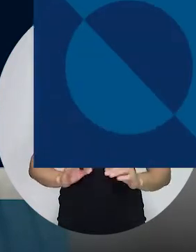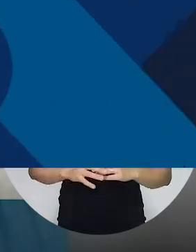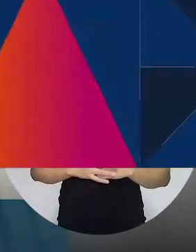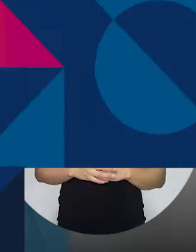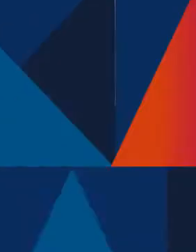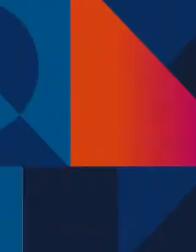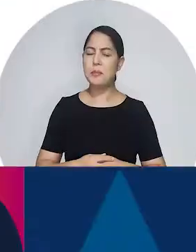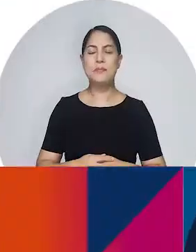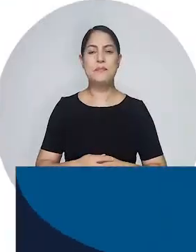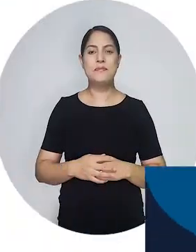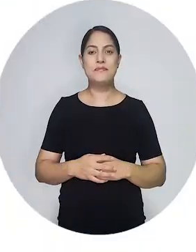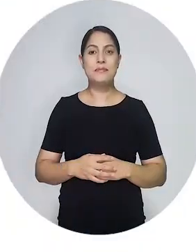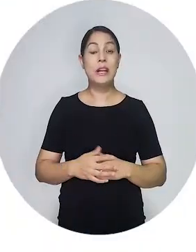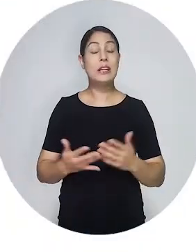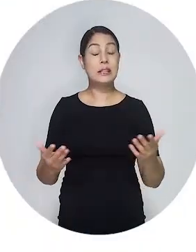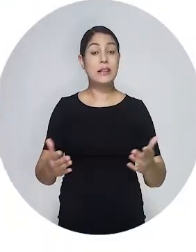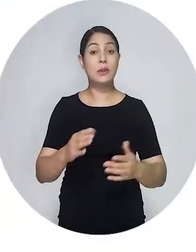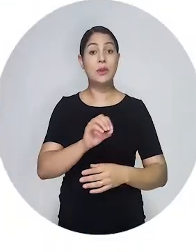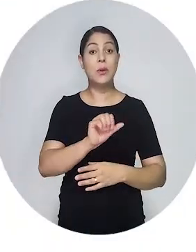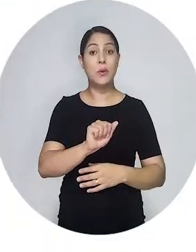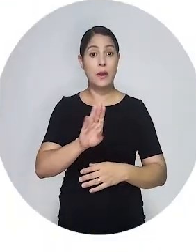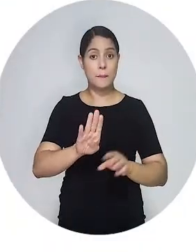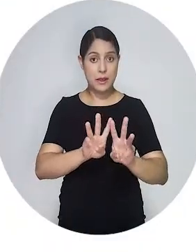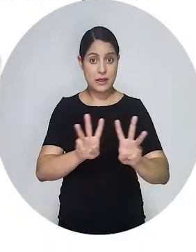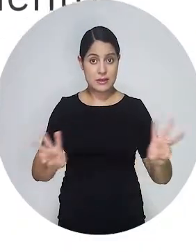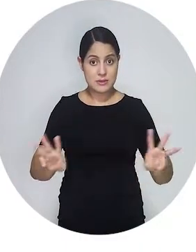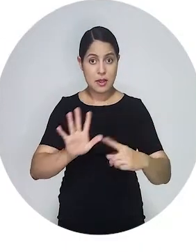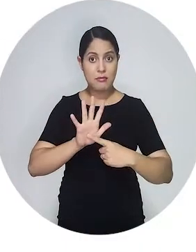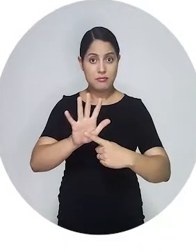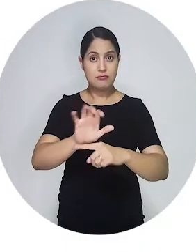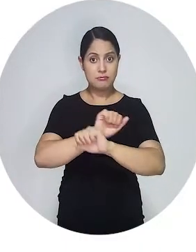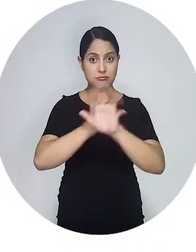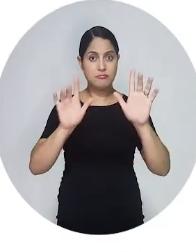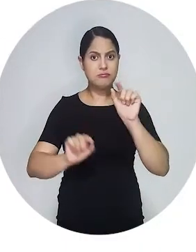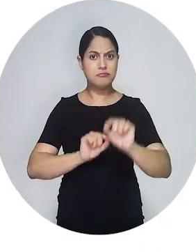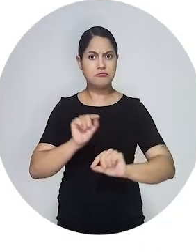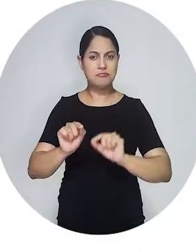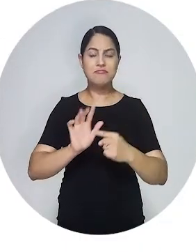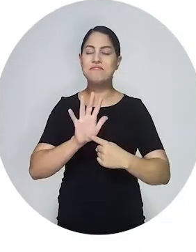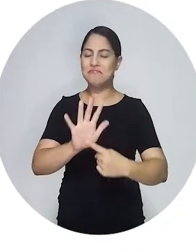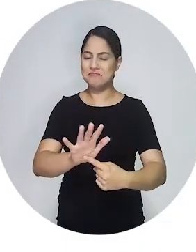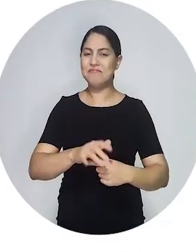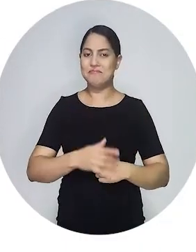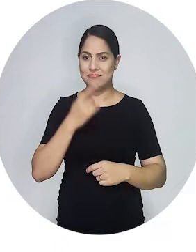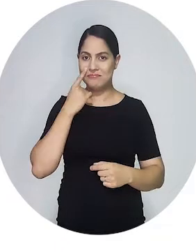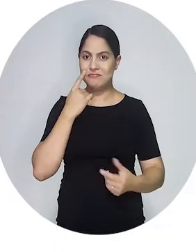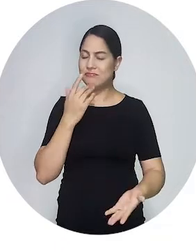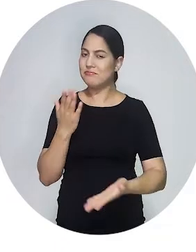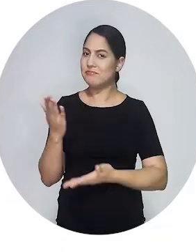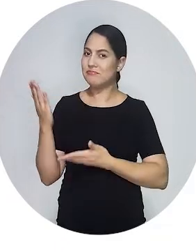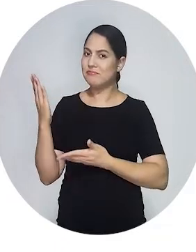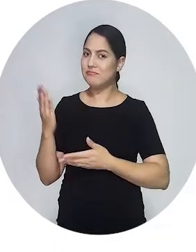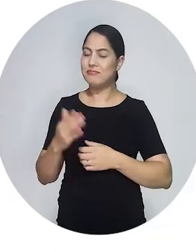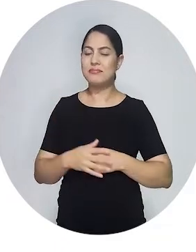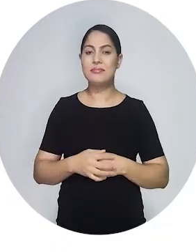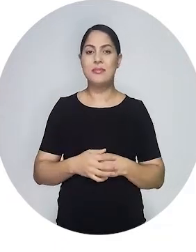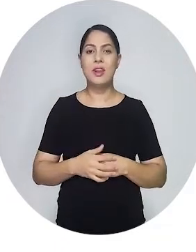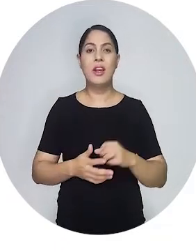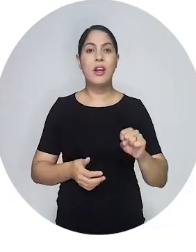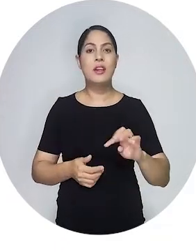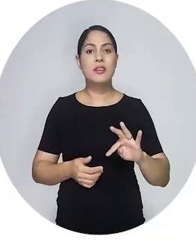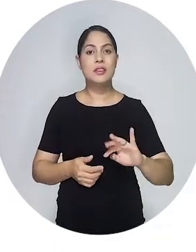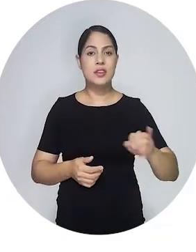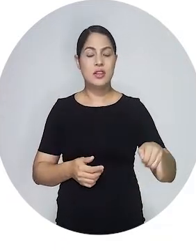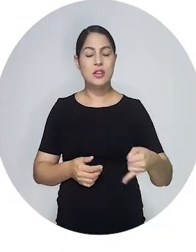aqui. O assunto, inclusive, foi destaque no site da OAB. A publicação ressalta um ofício enviado por